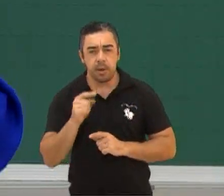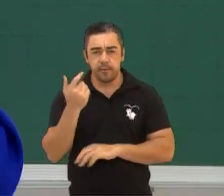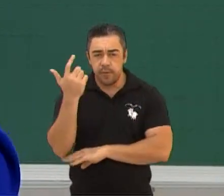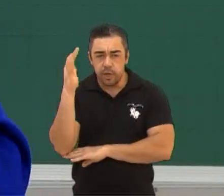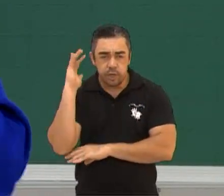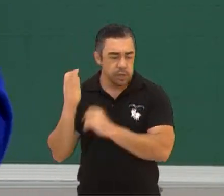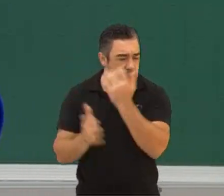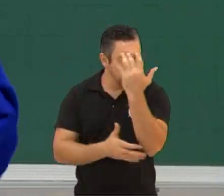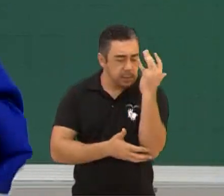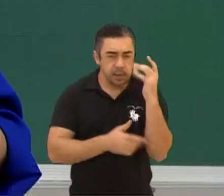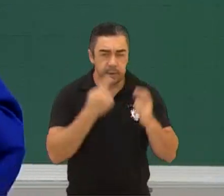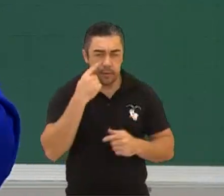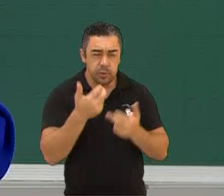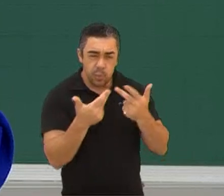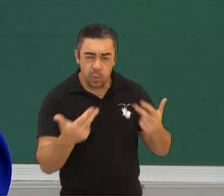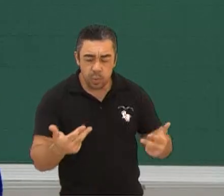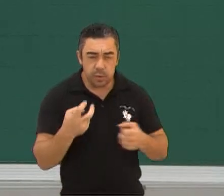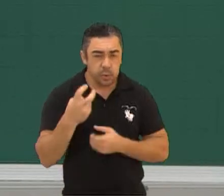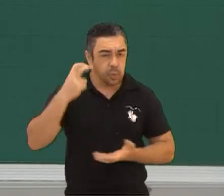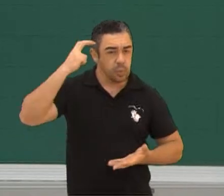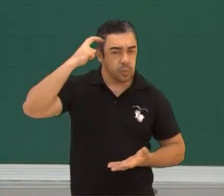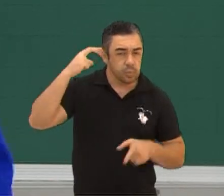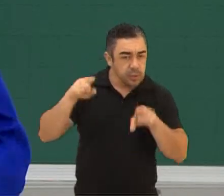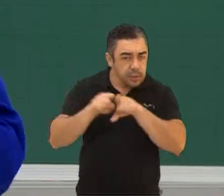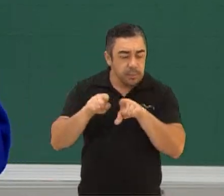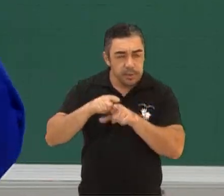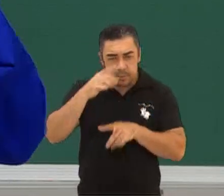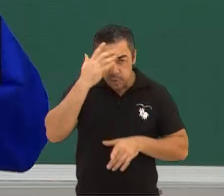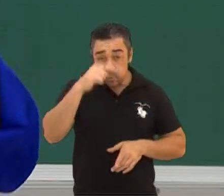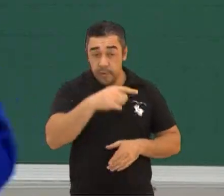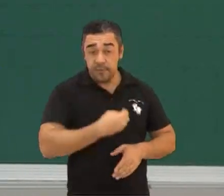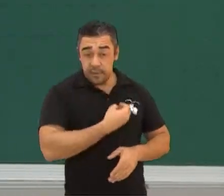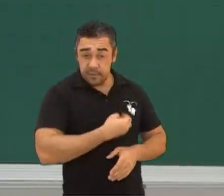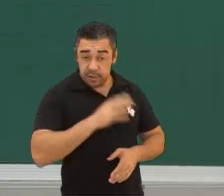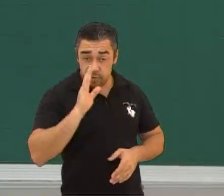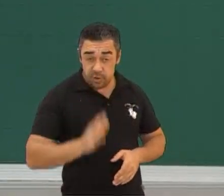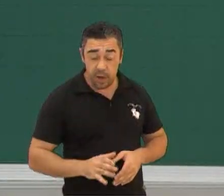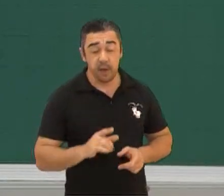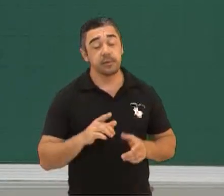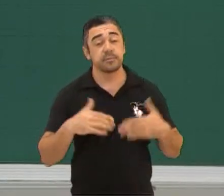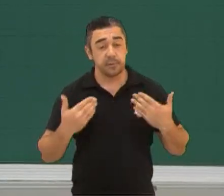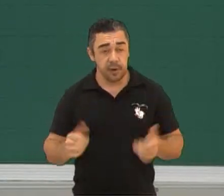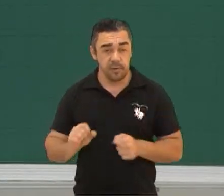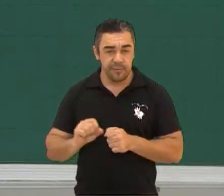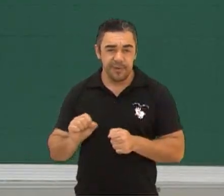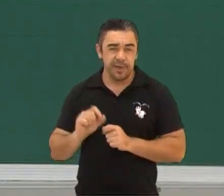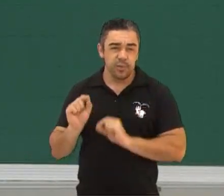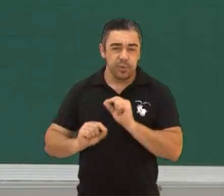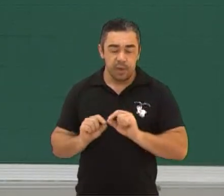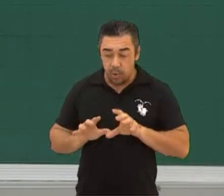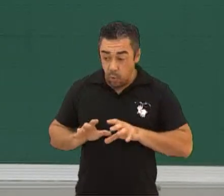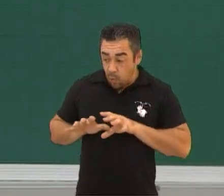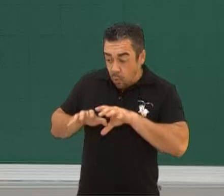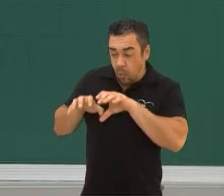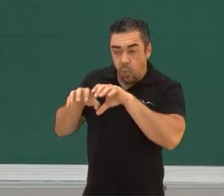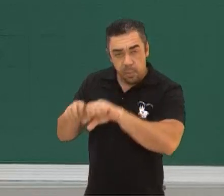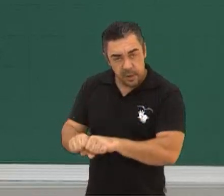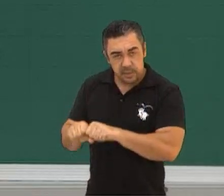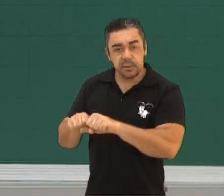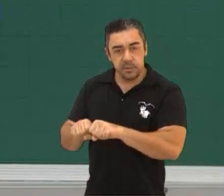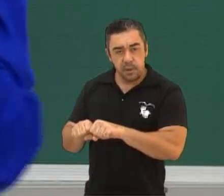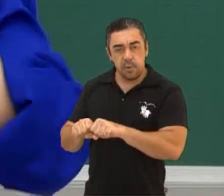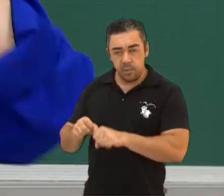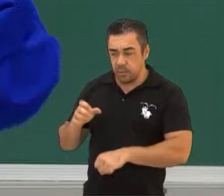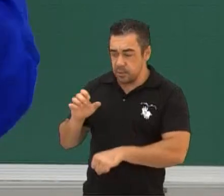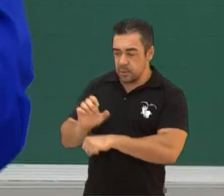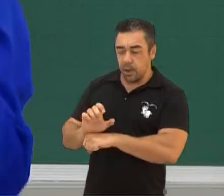elementos paisagísticos, da cultura dos nativos locais. Então, se fez, literalmente, um ciclo de ocupação pelo nosso estado,